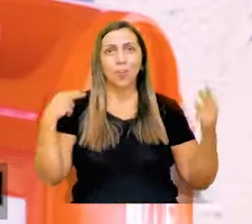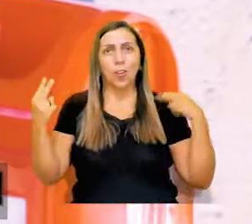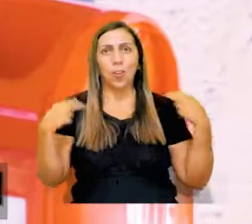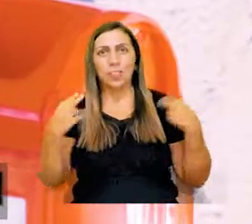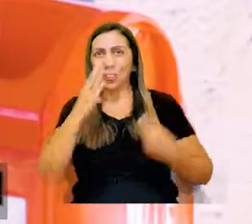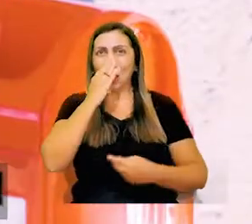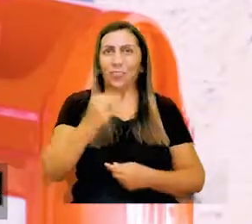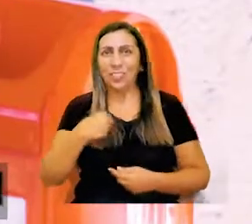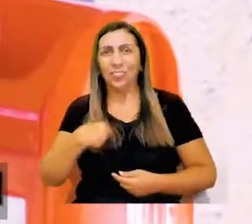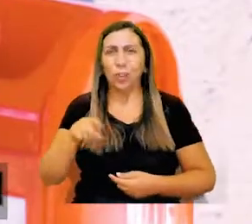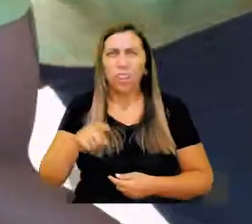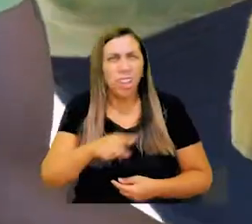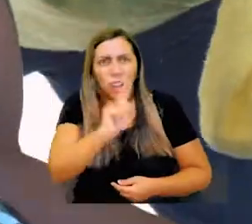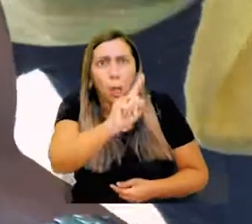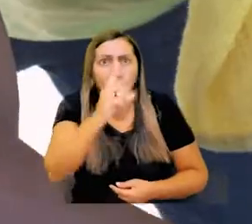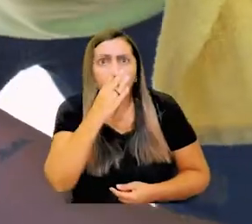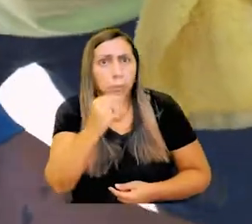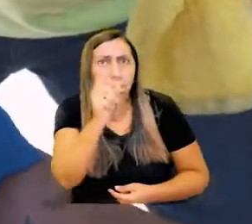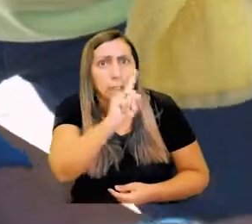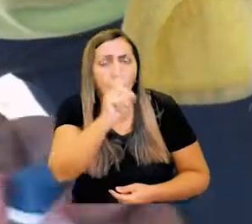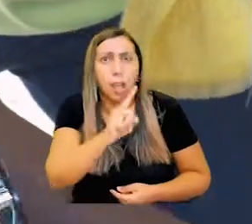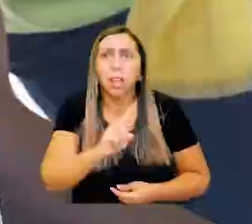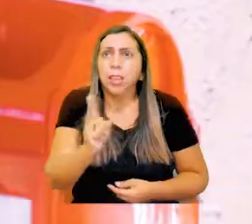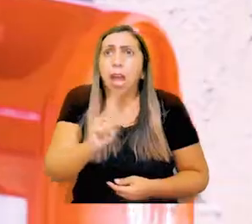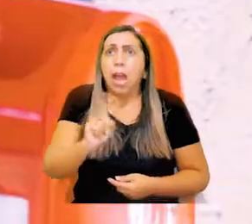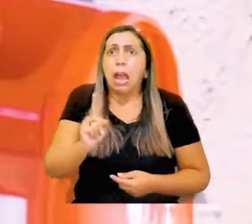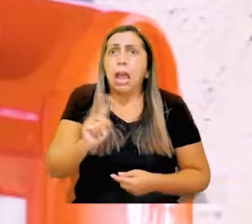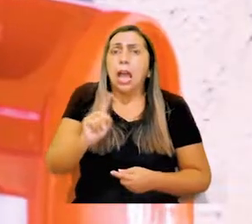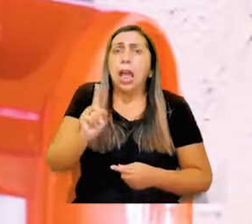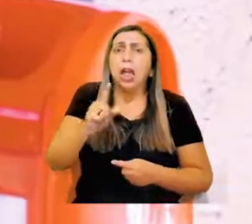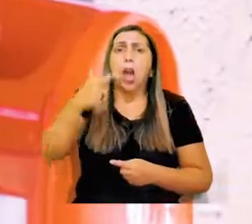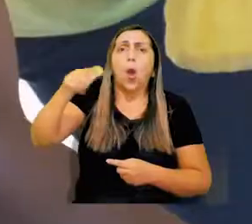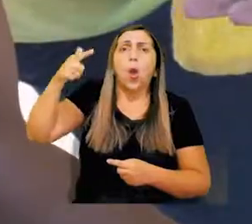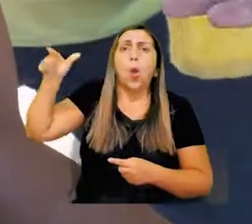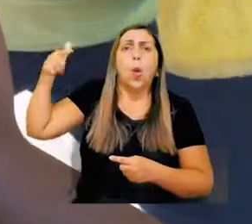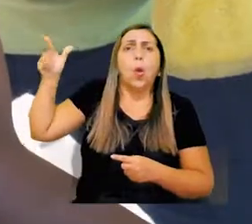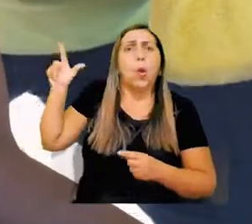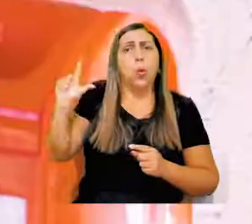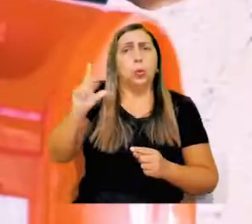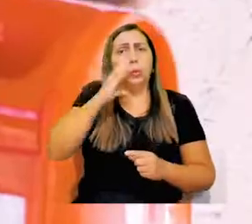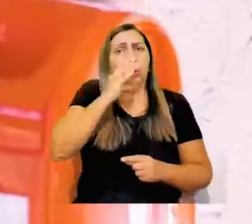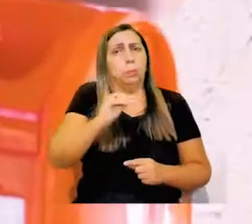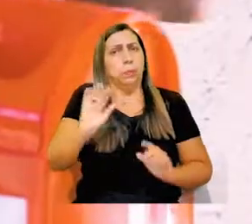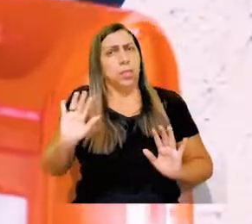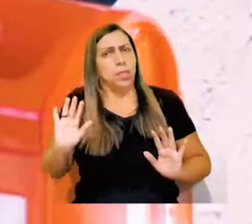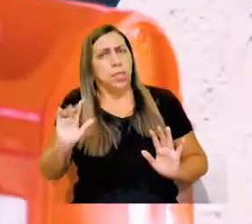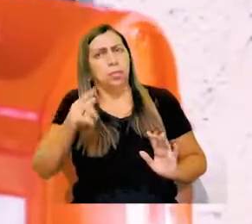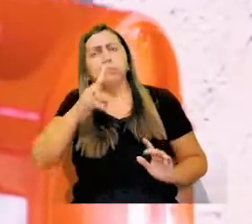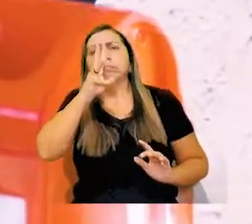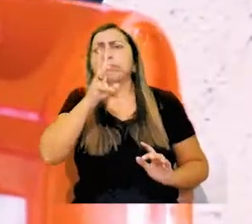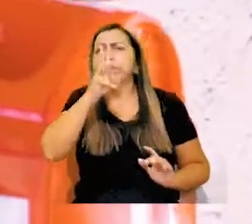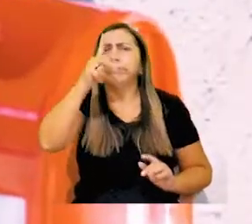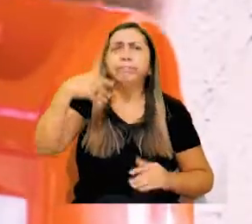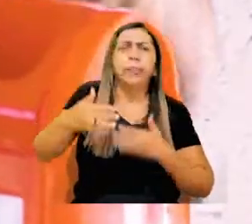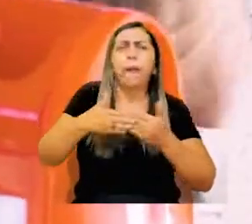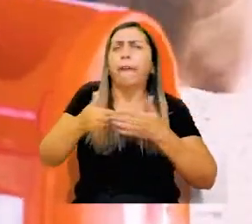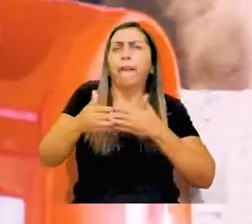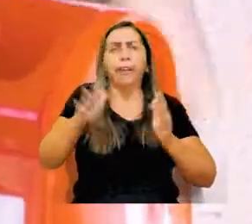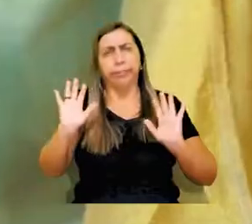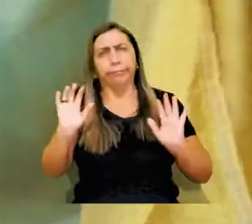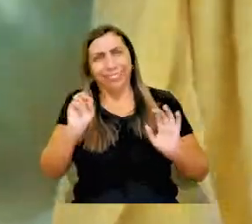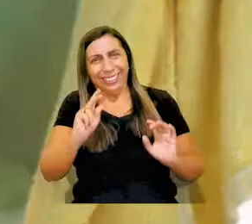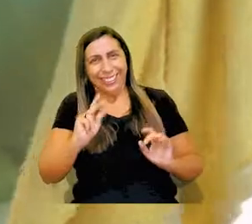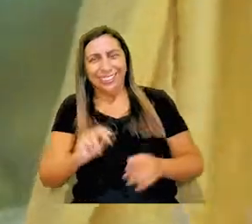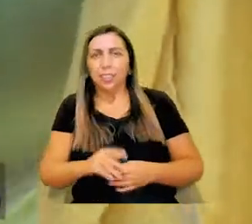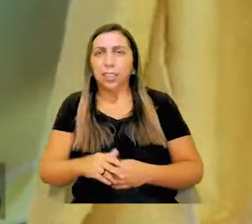virar motorista de Topic, olha. De Topic não, né, meu filho? Não, não, mas não é só de Topic não. Não, é outro Topic, assim, aleatório. Ah, qualquer Topic, pá,